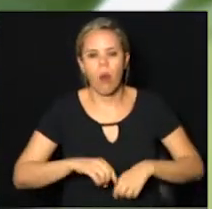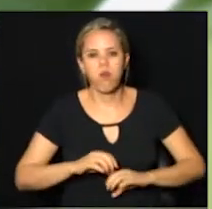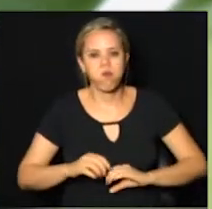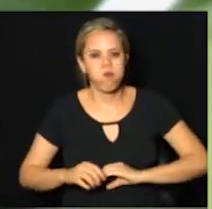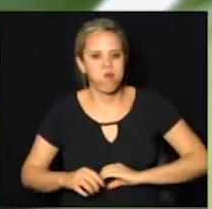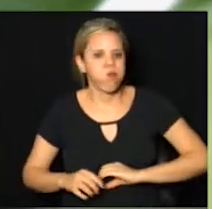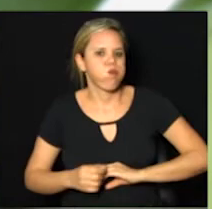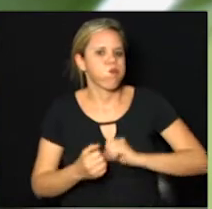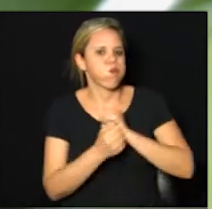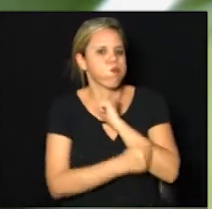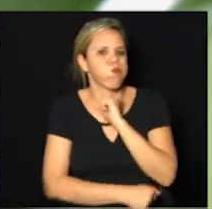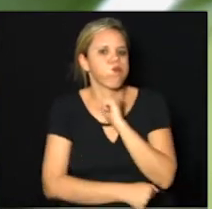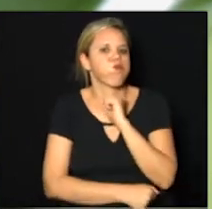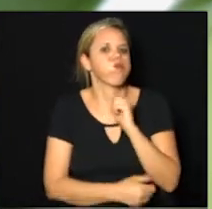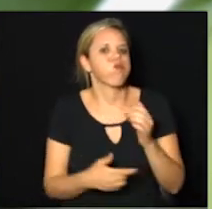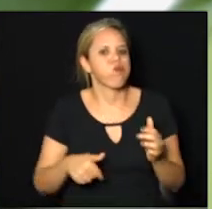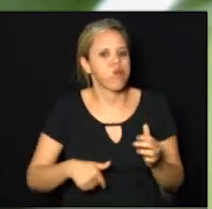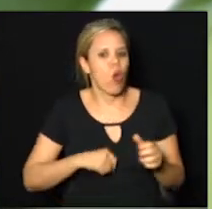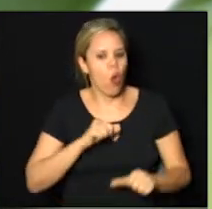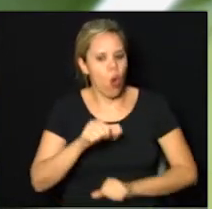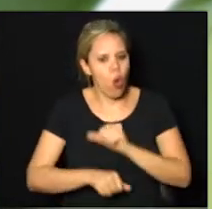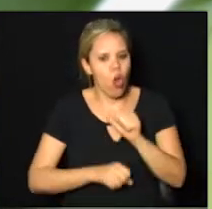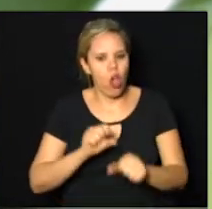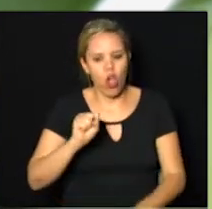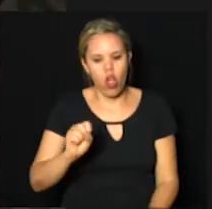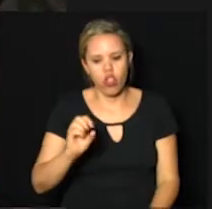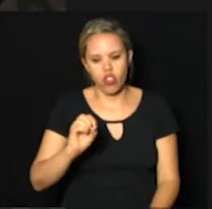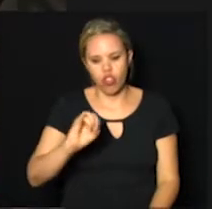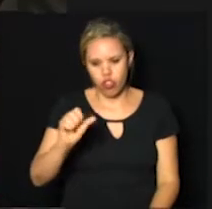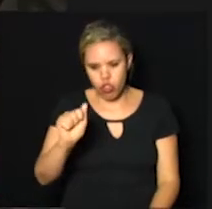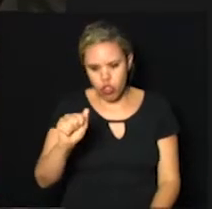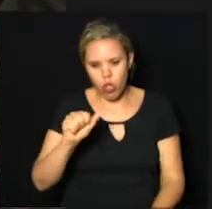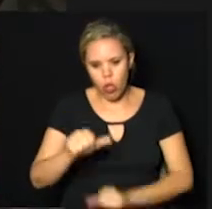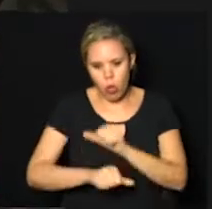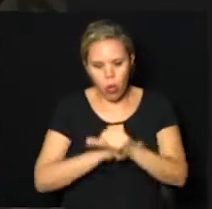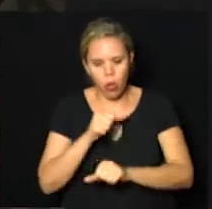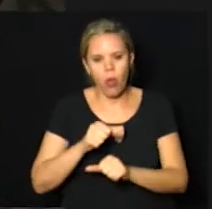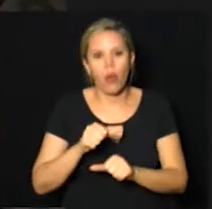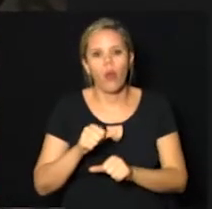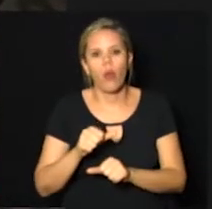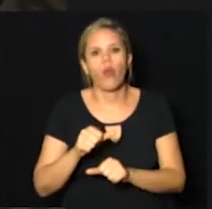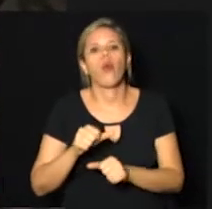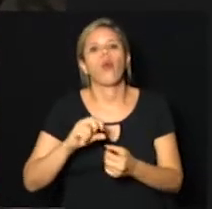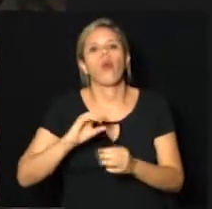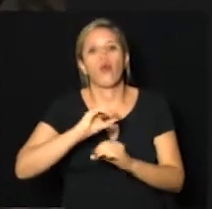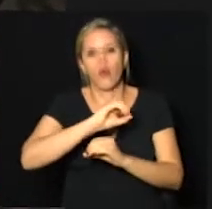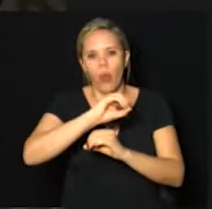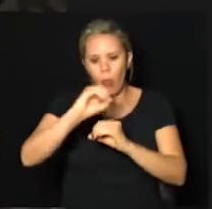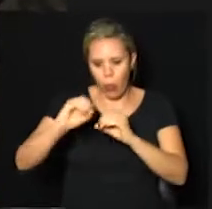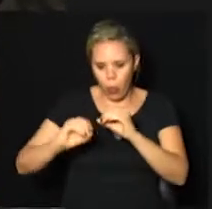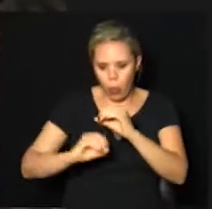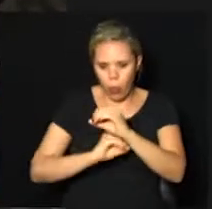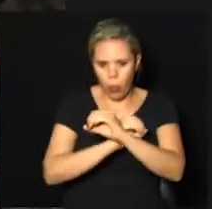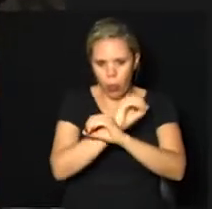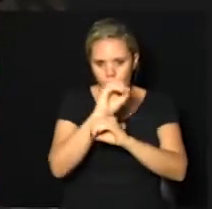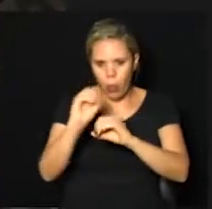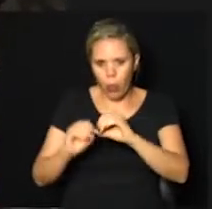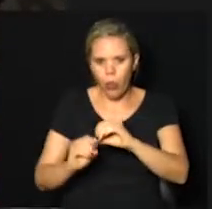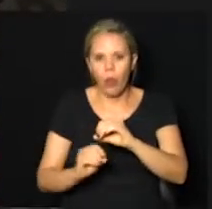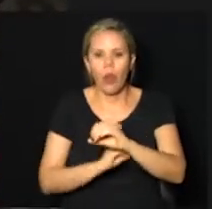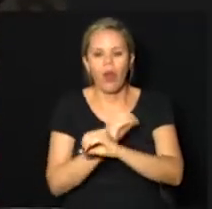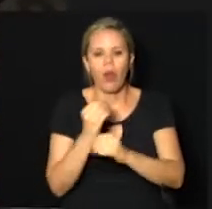que converta a soja para uma molécula que é ativa, que é parecida com o